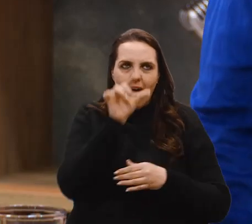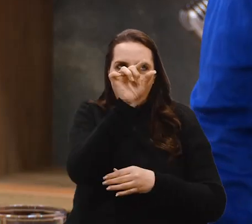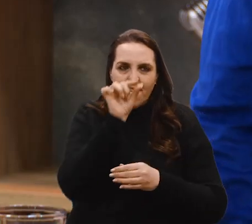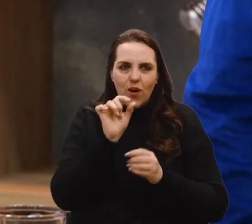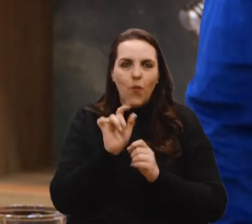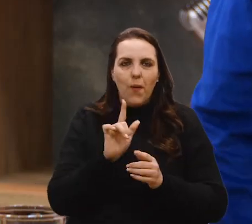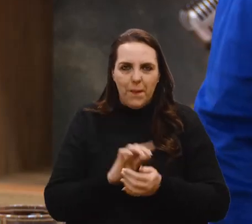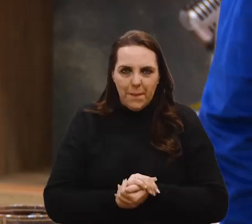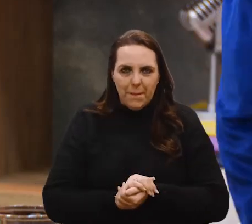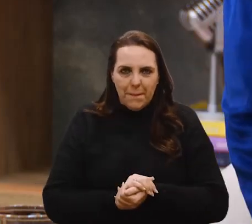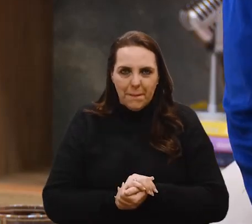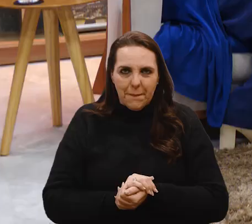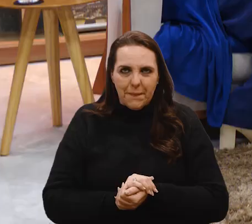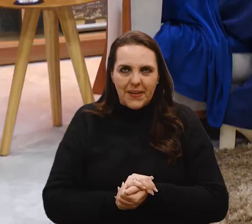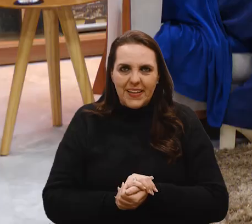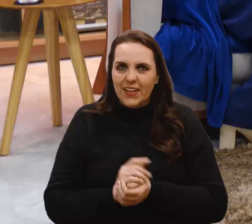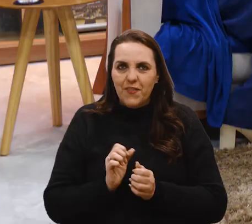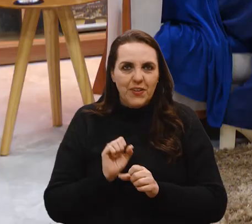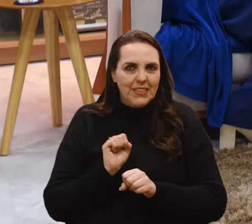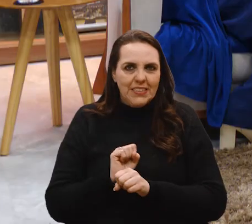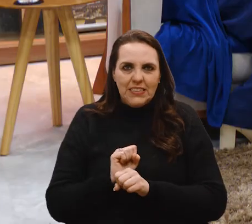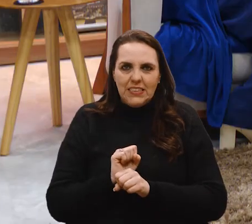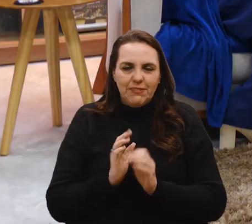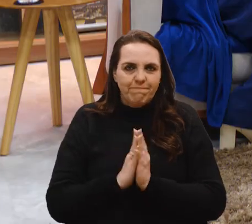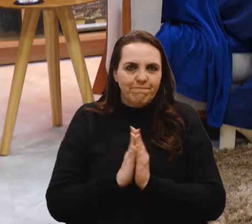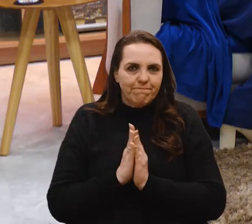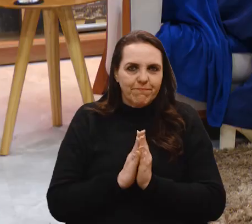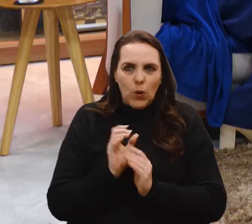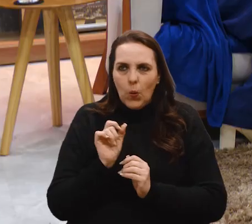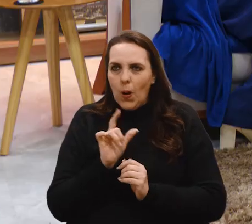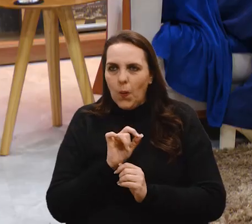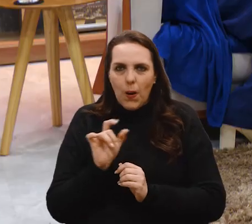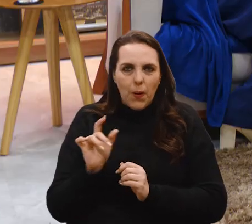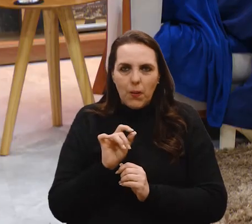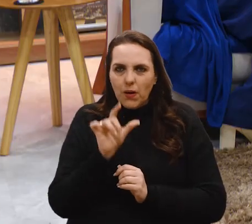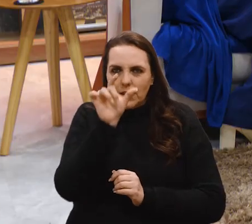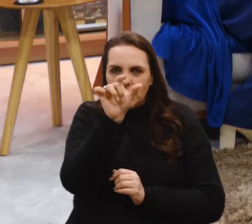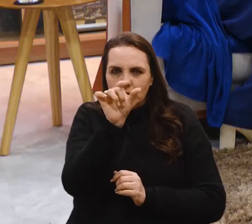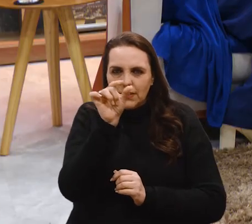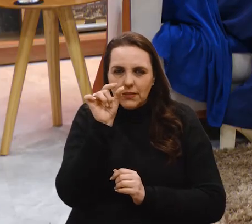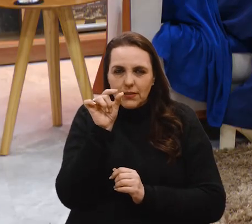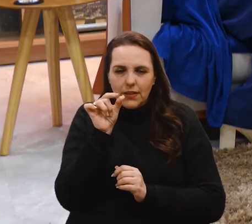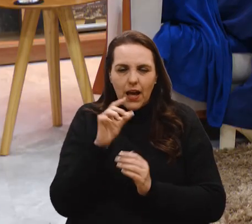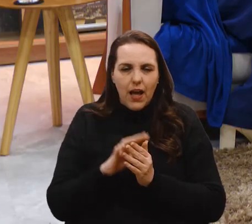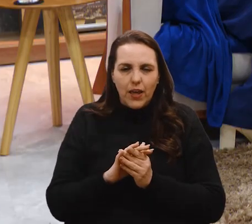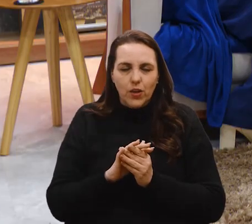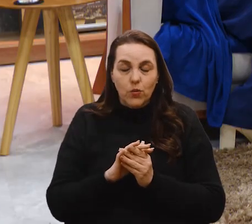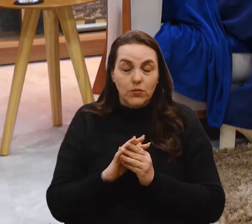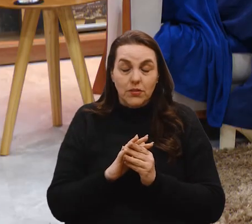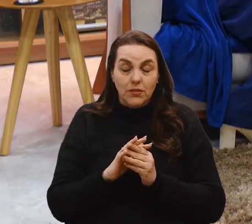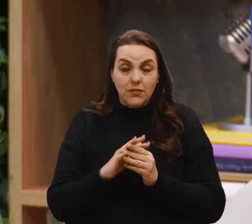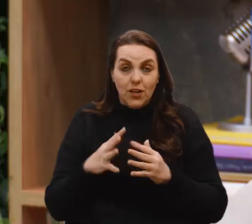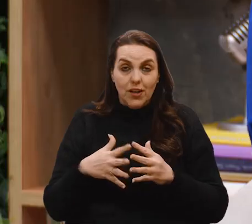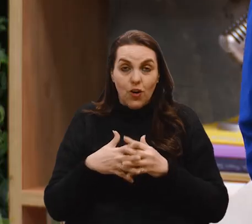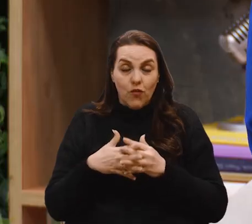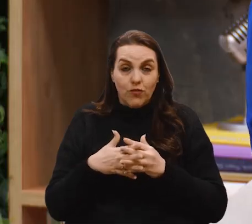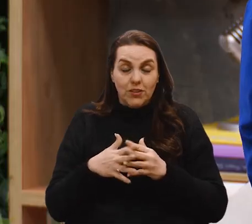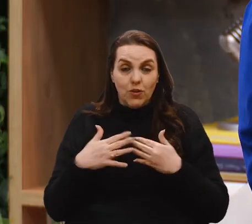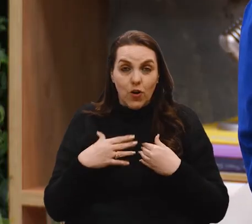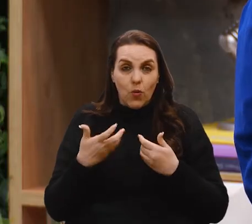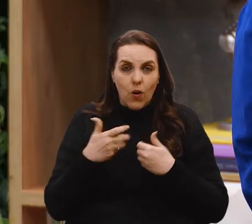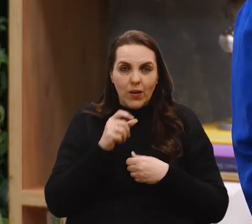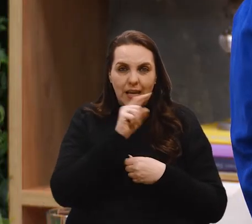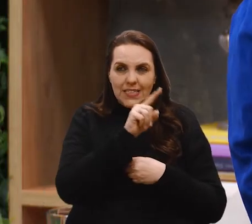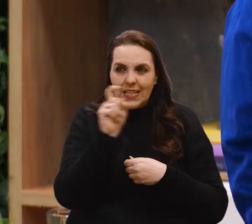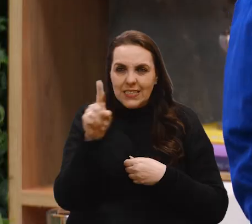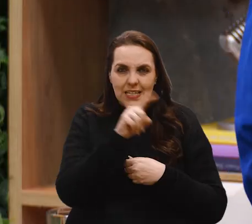Entropia máxima. Não, eu fico. Qual? É uma batalha espiritual, assim. Oh, meu Eu Deus. leio esse,